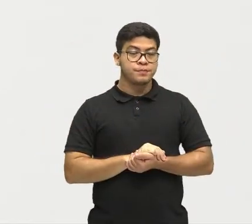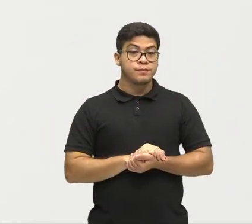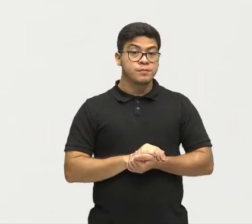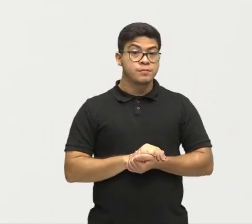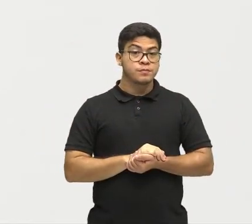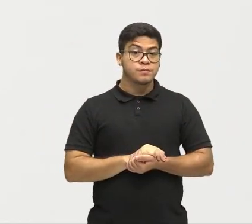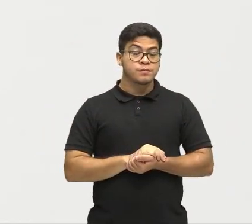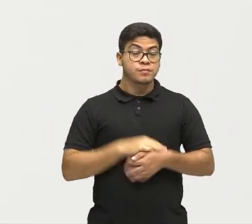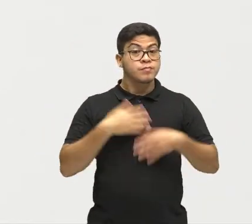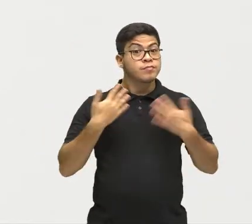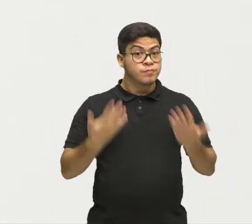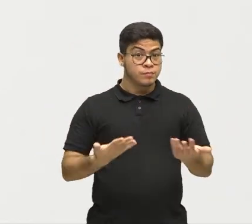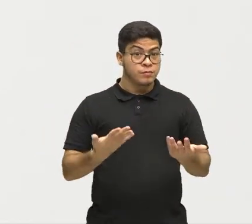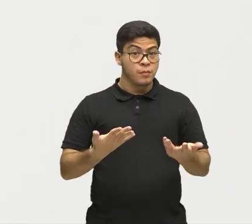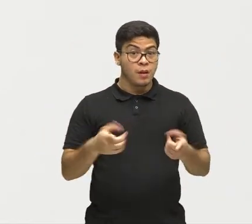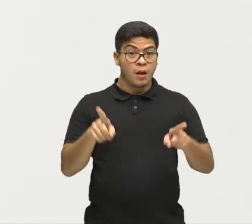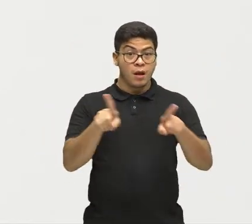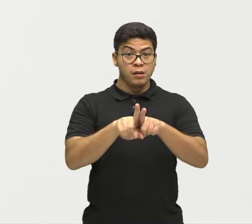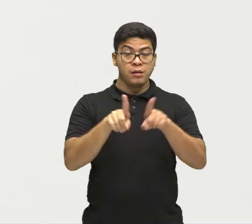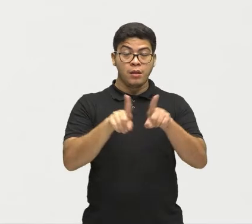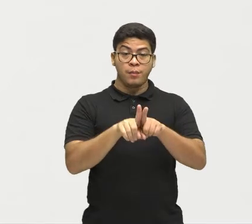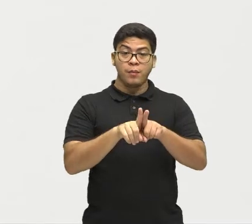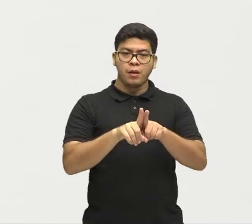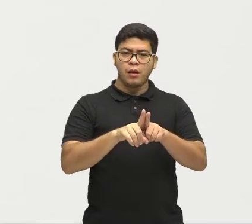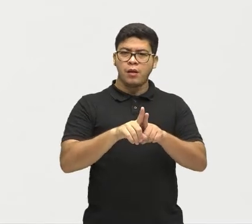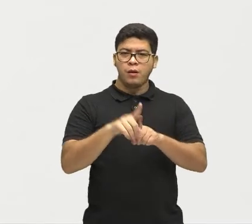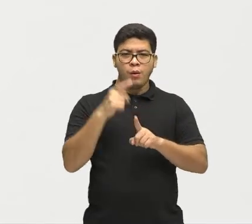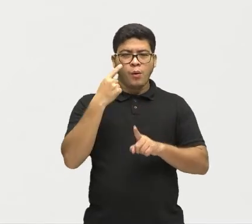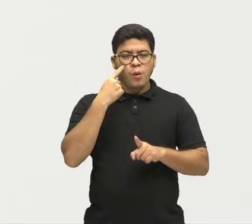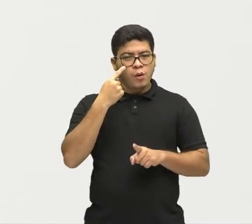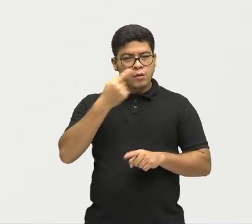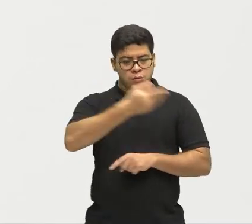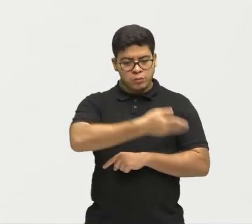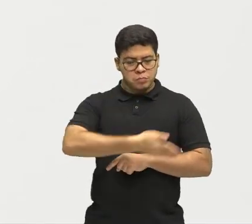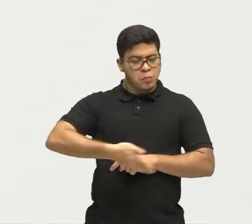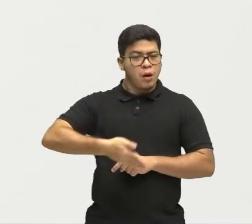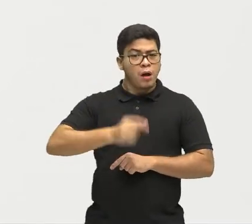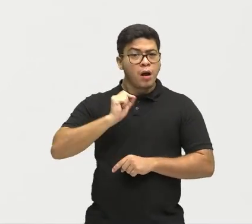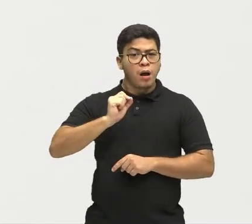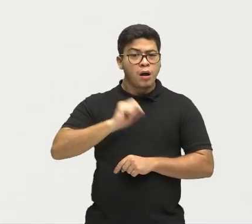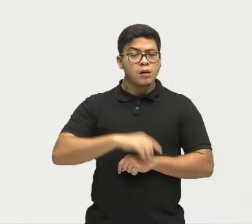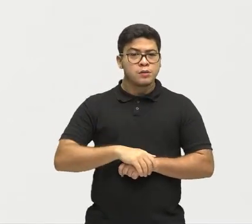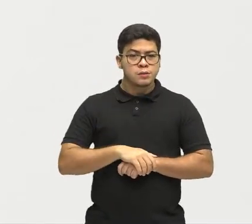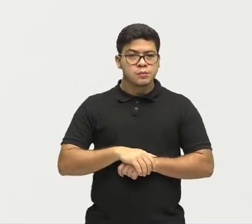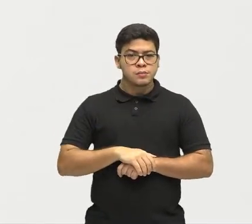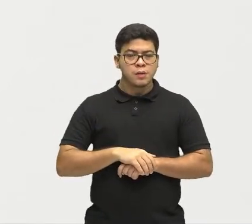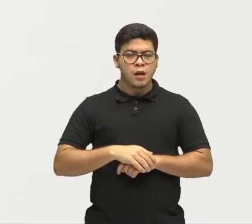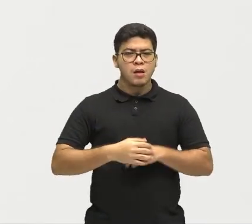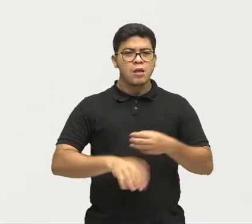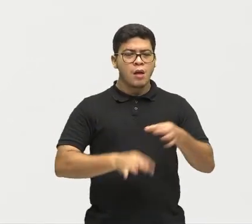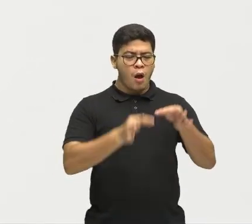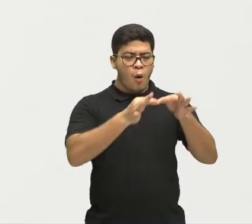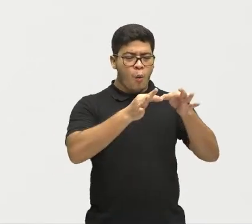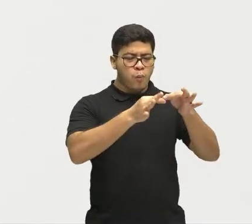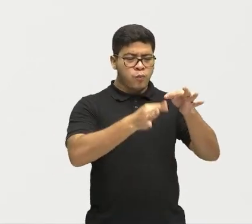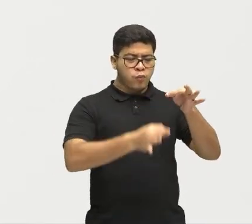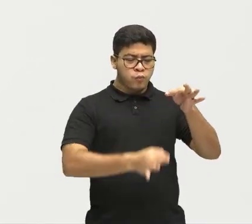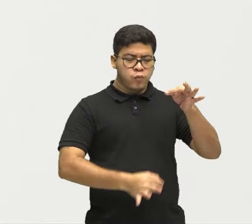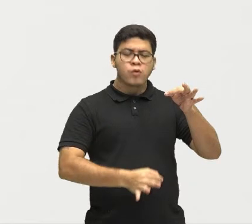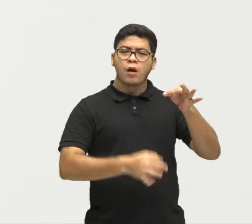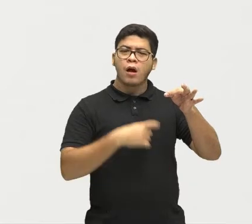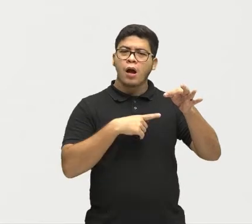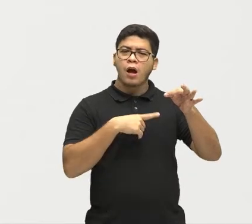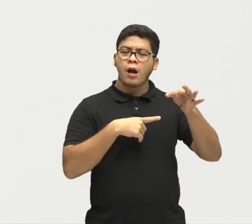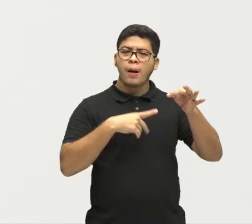protegido. E você tem ovário, óvulo e pedúnculo. O pedúnculo é o raminho que segura a flor.